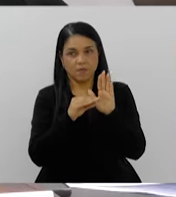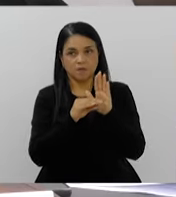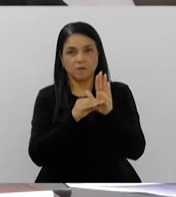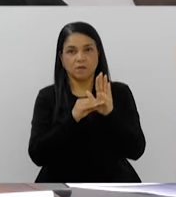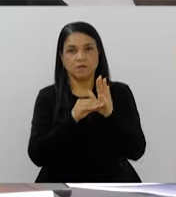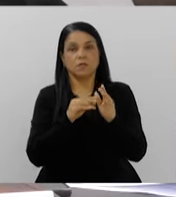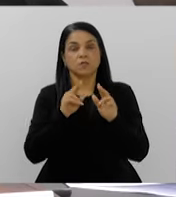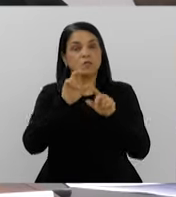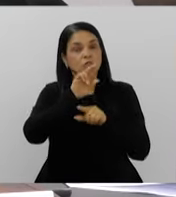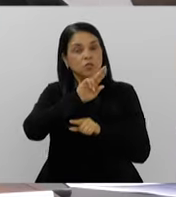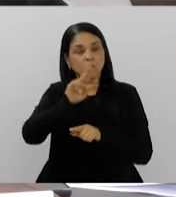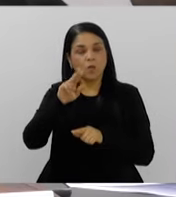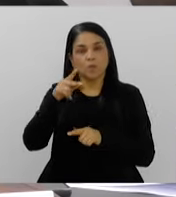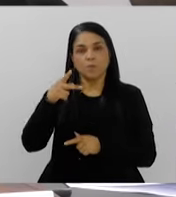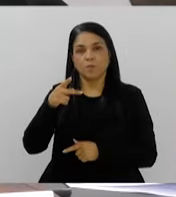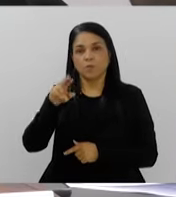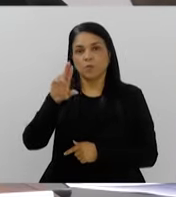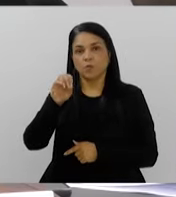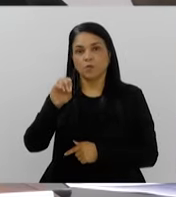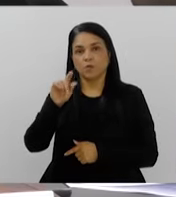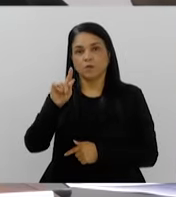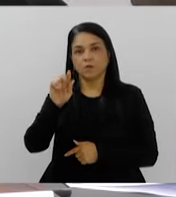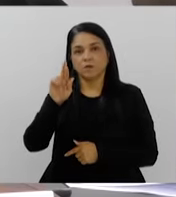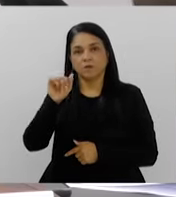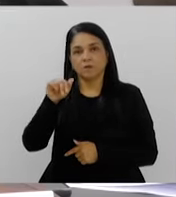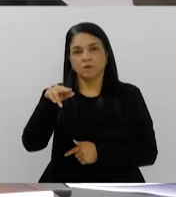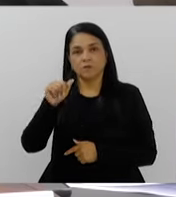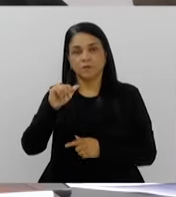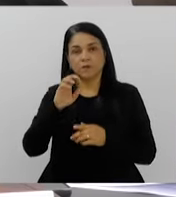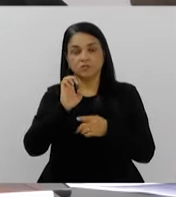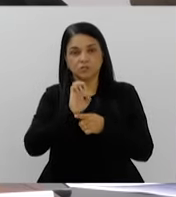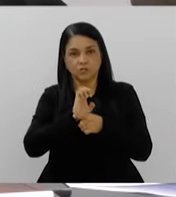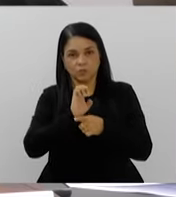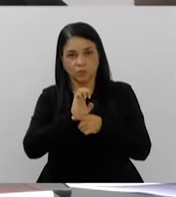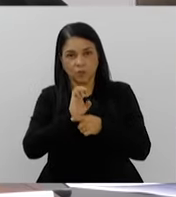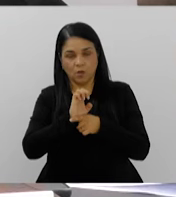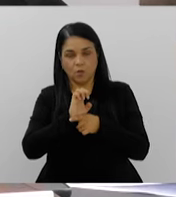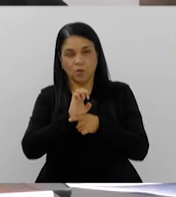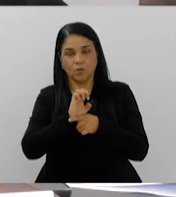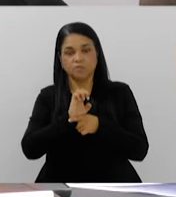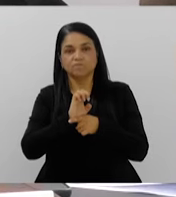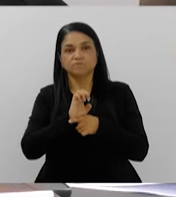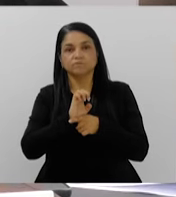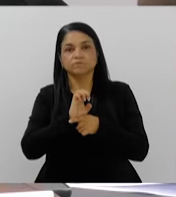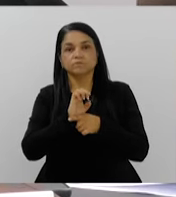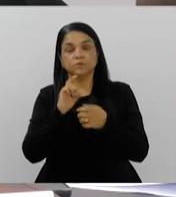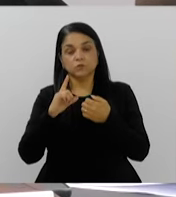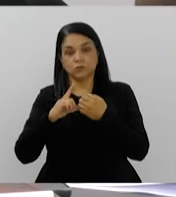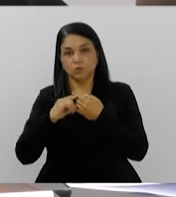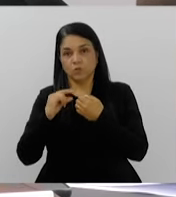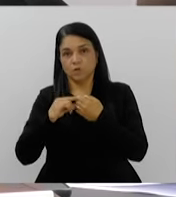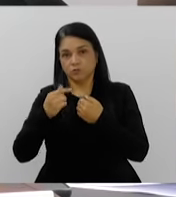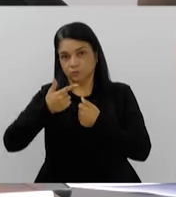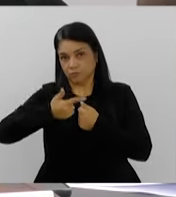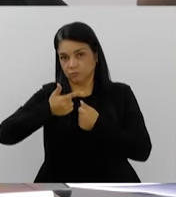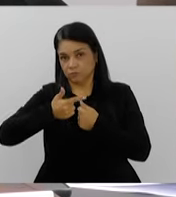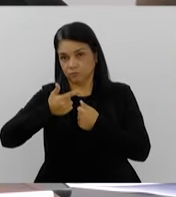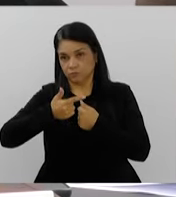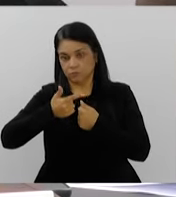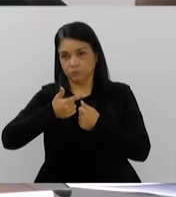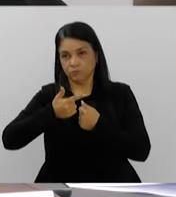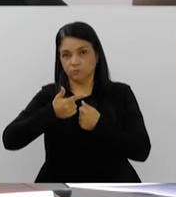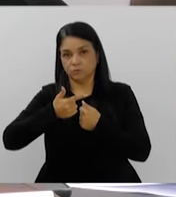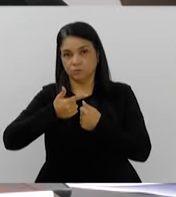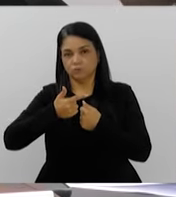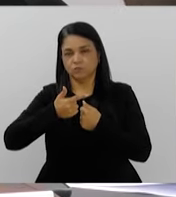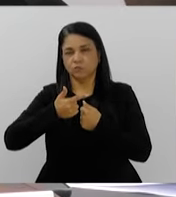Programa Estadual, e no artigo que eu mencionei aqui, no artigo 2º,